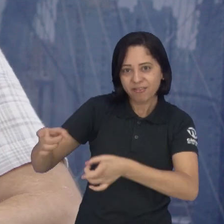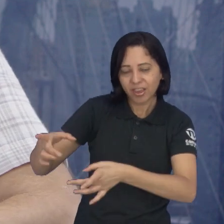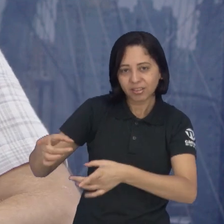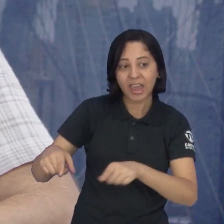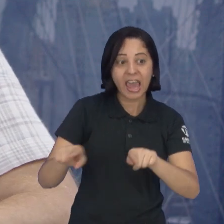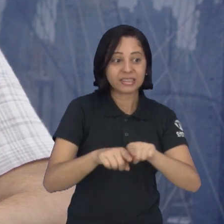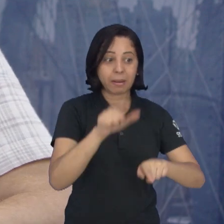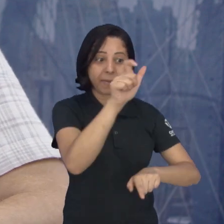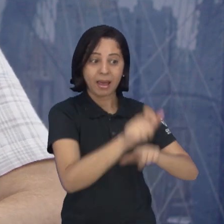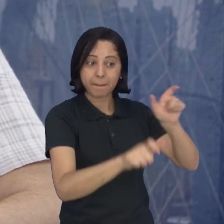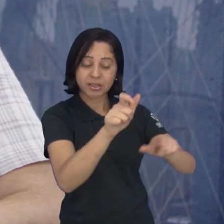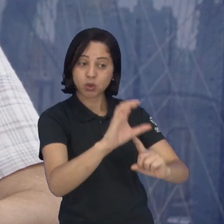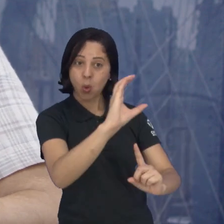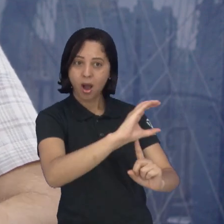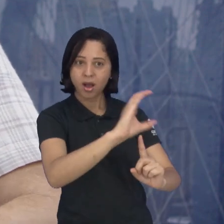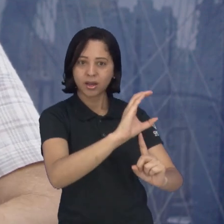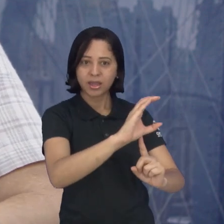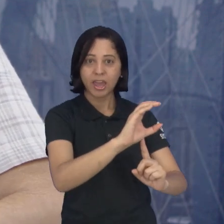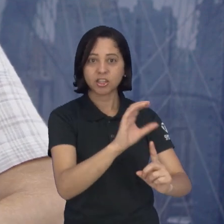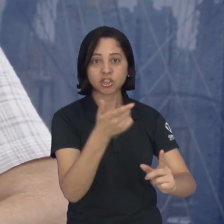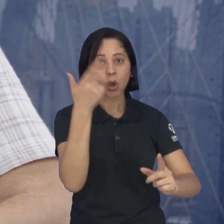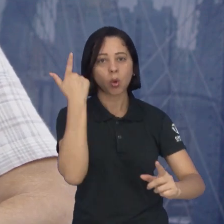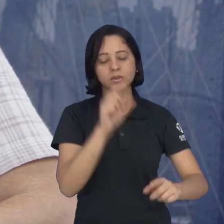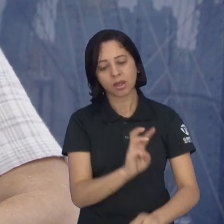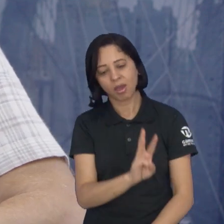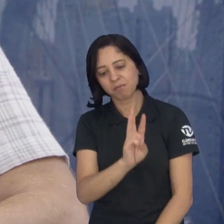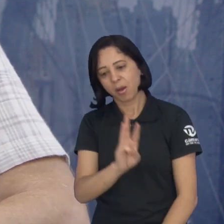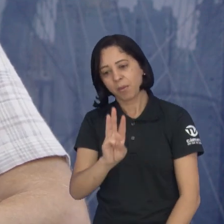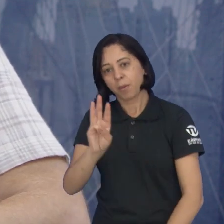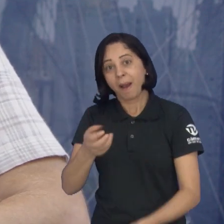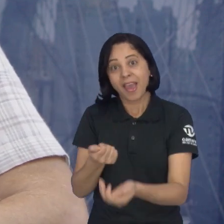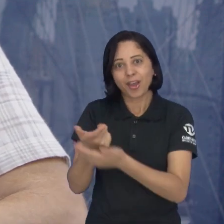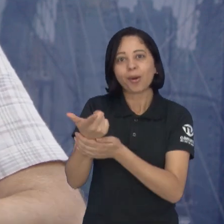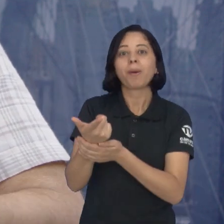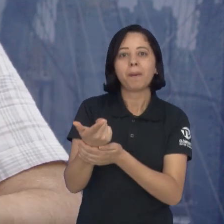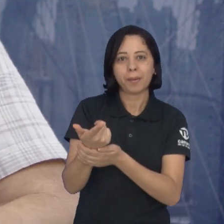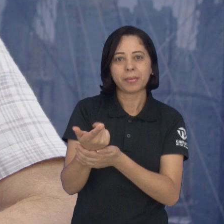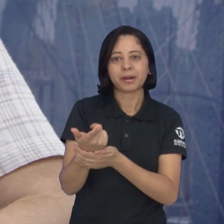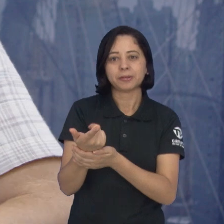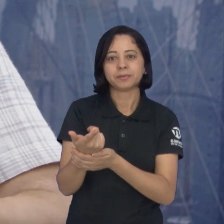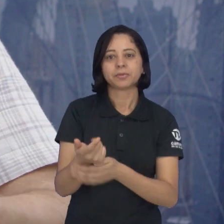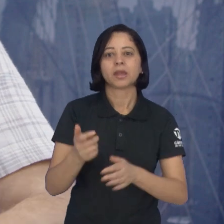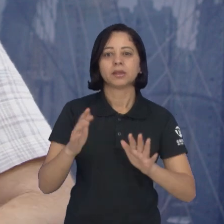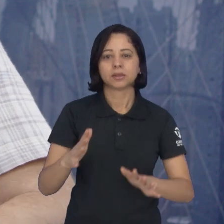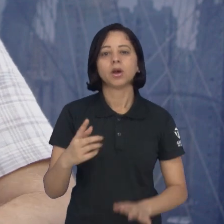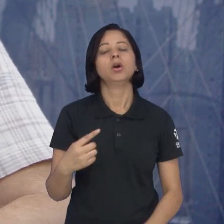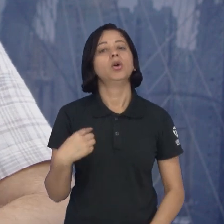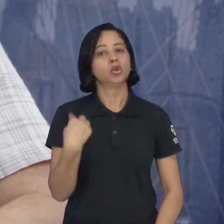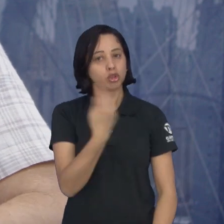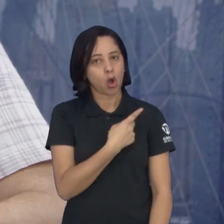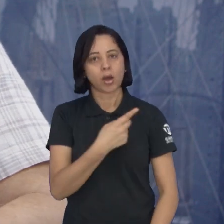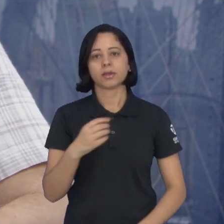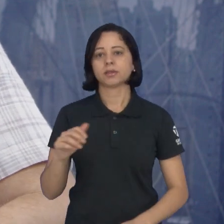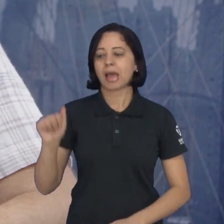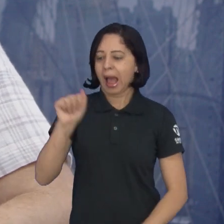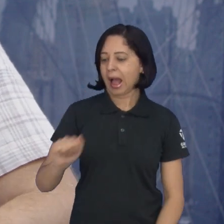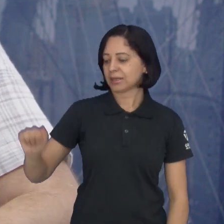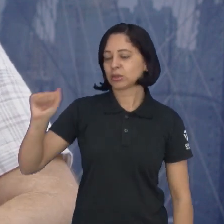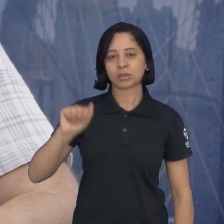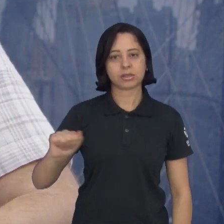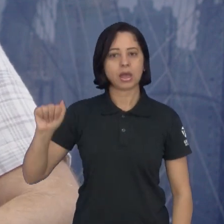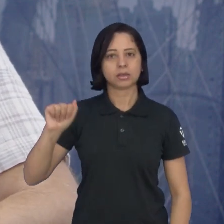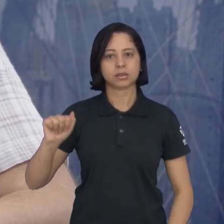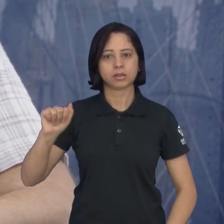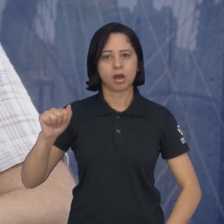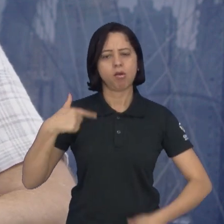né, das páginas eletrônicas, e poder também acessar esses produtos. Então a gente faz todo esse trabalho que é justamente para